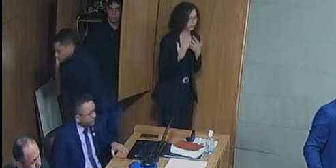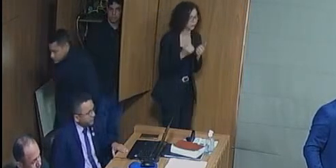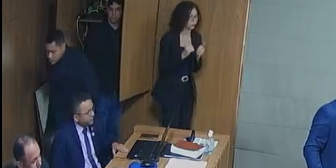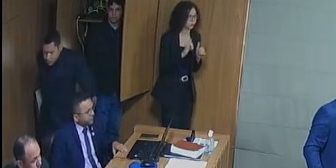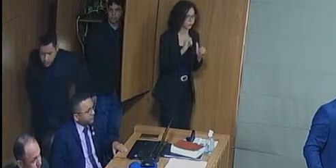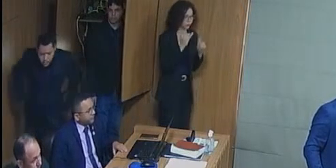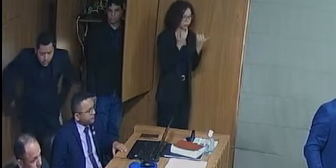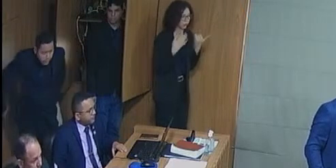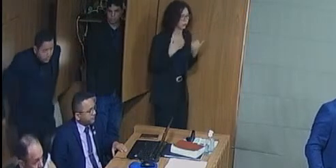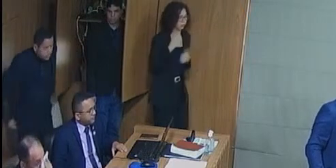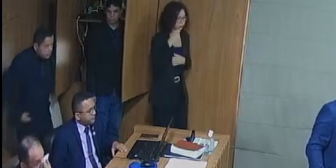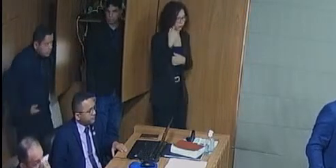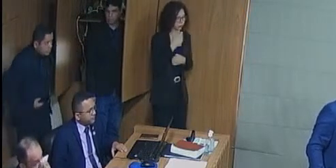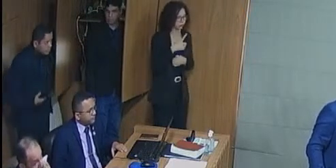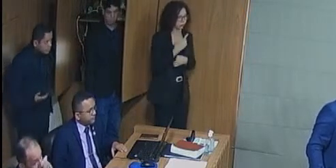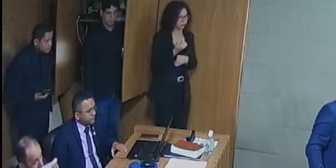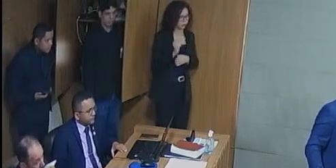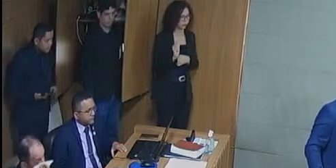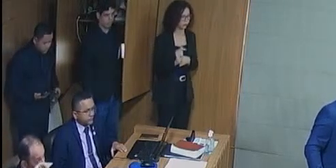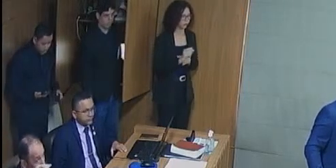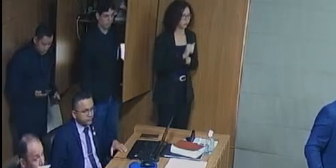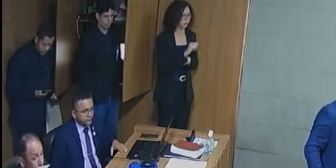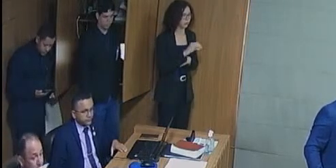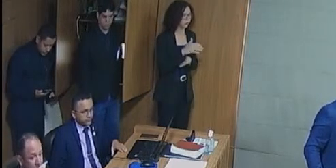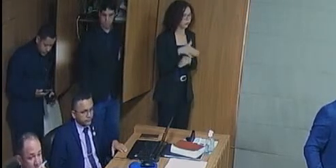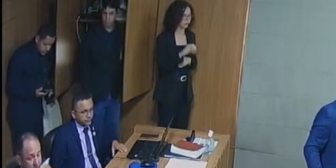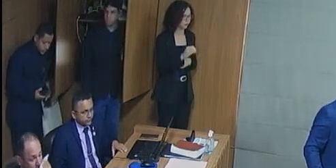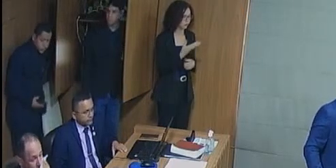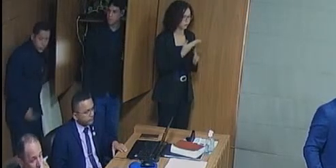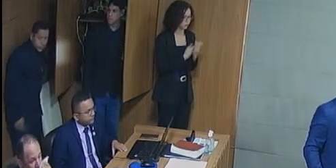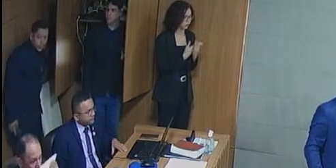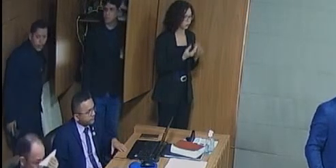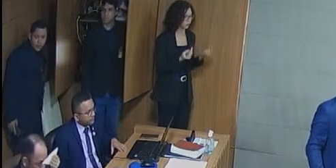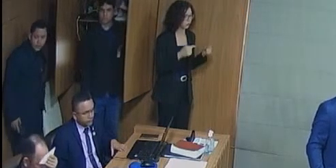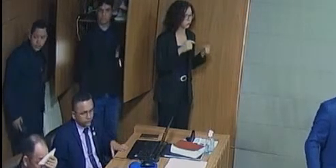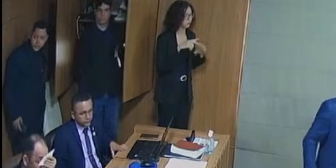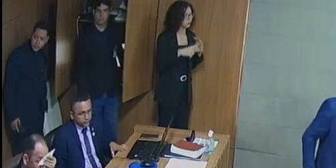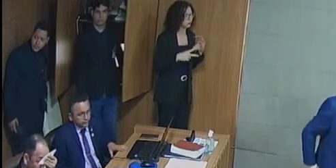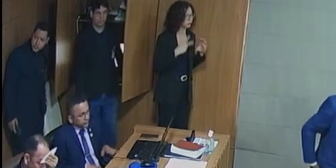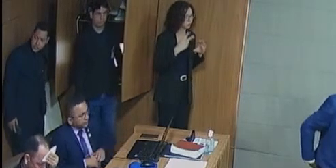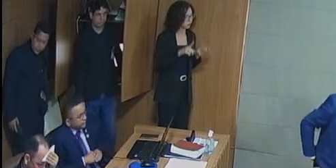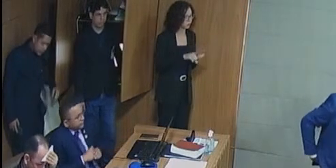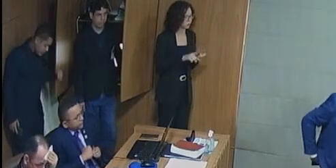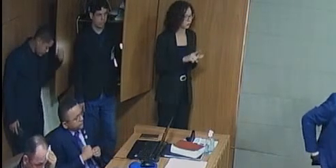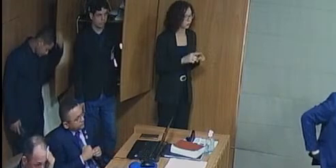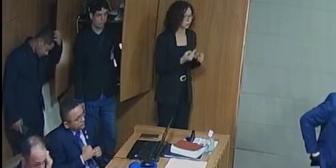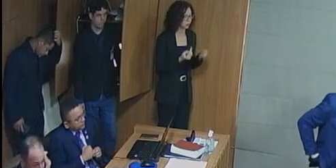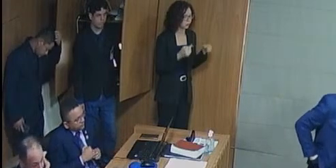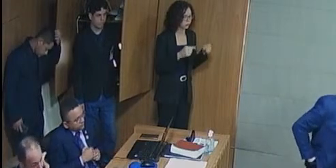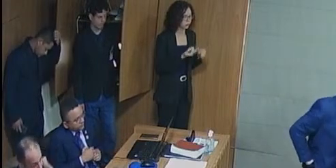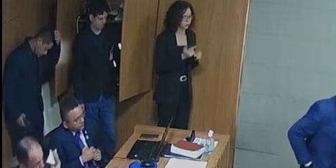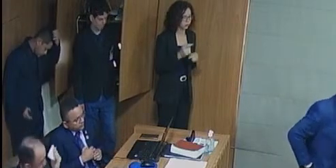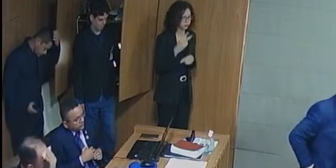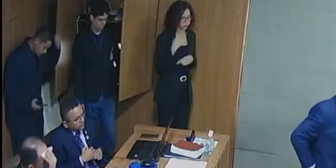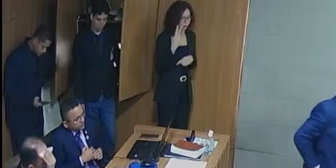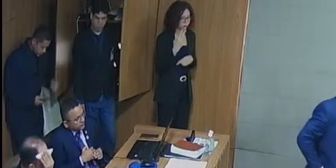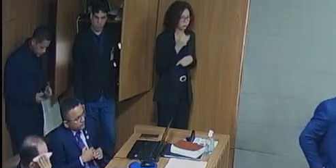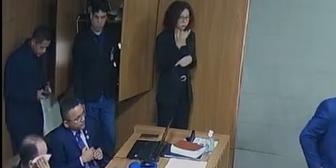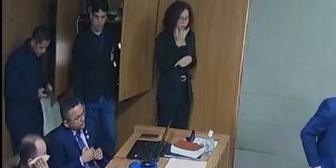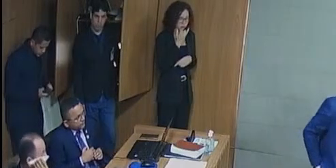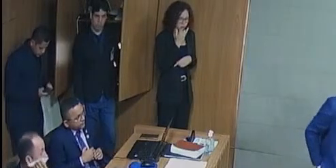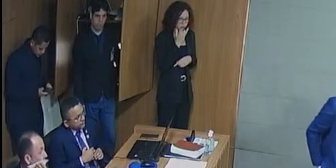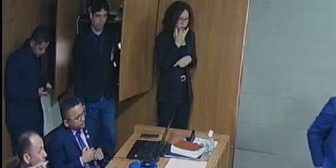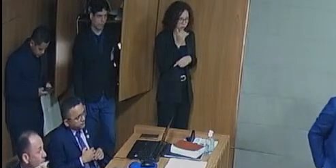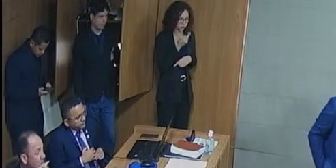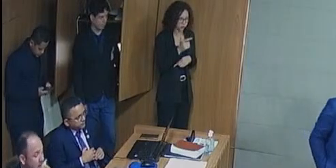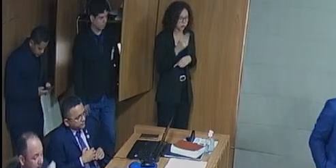que teria outra ação senhores vereadores contra esta casa contra demais vereadores perdão desculpa